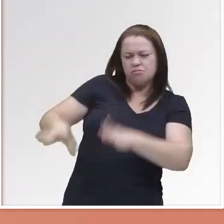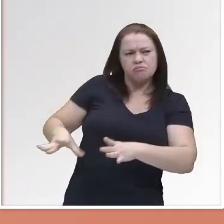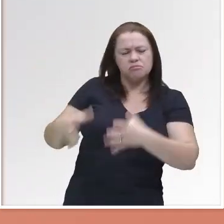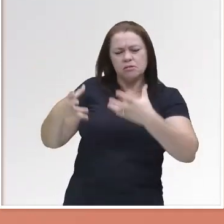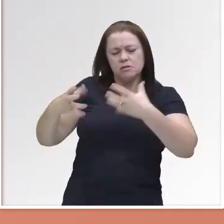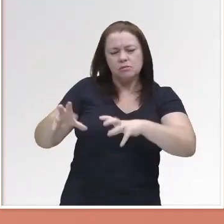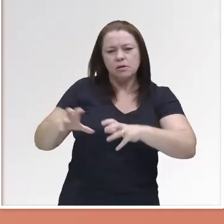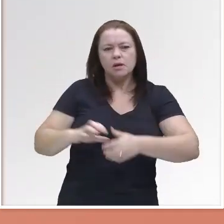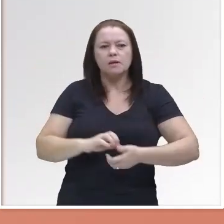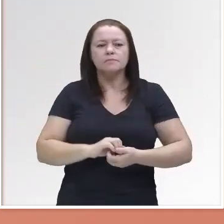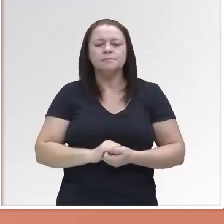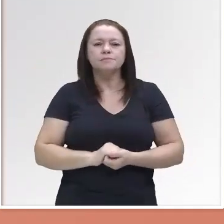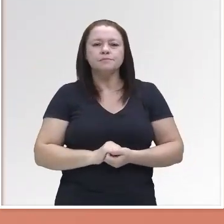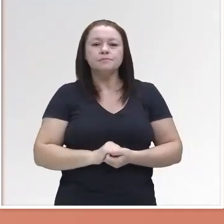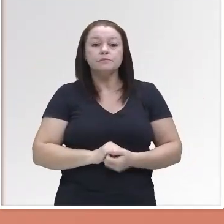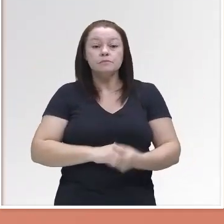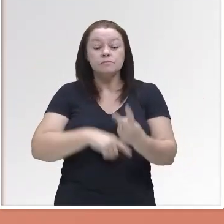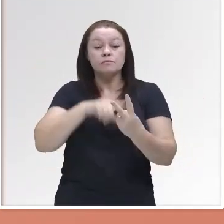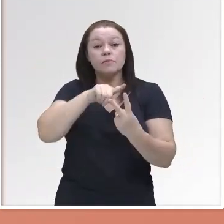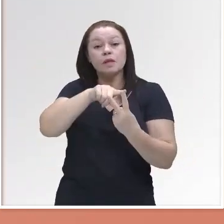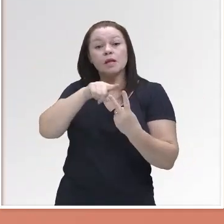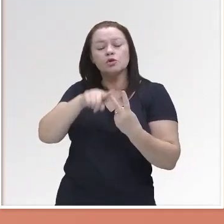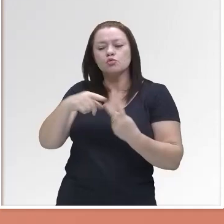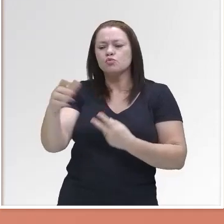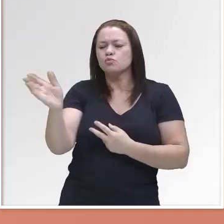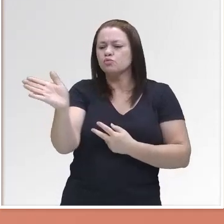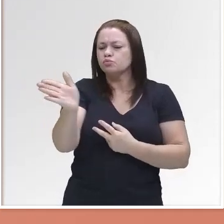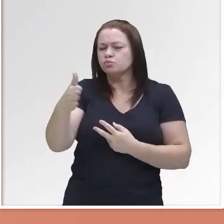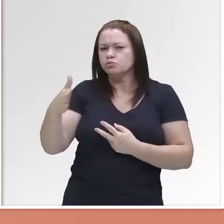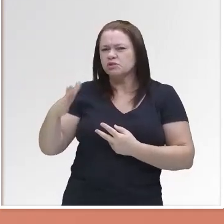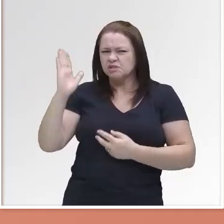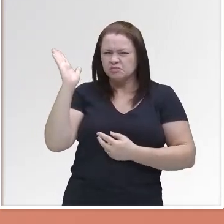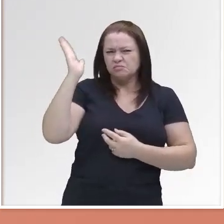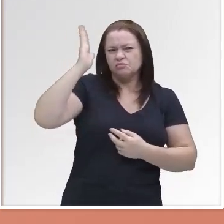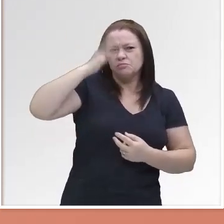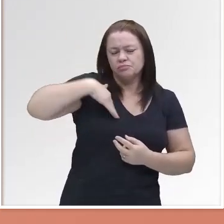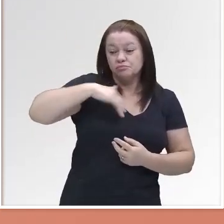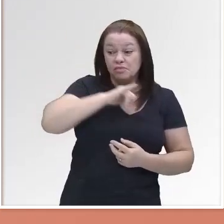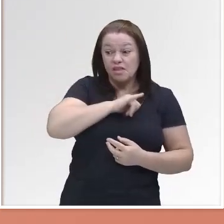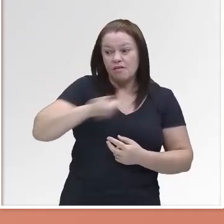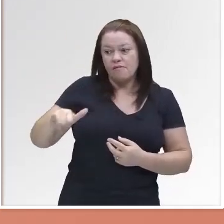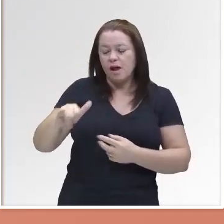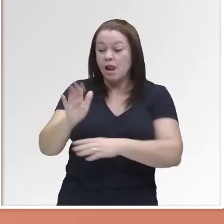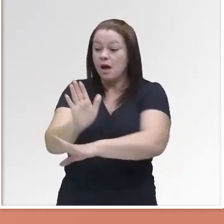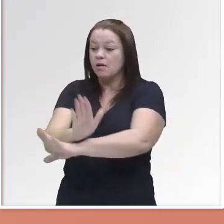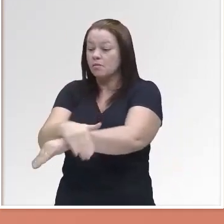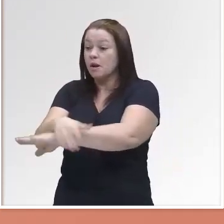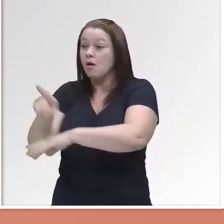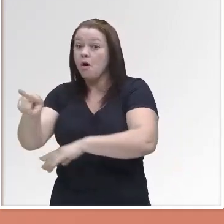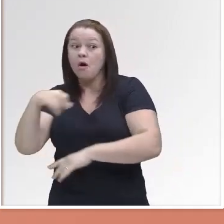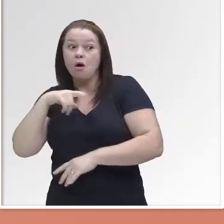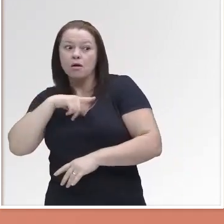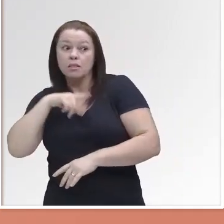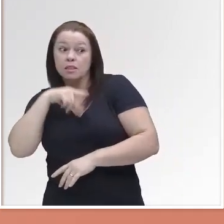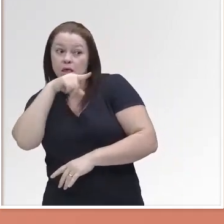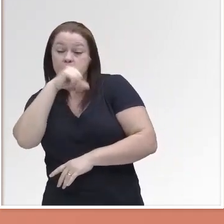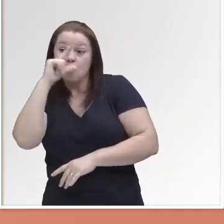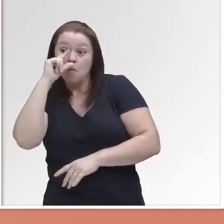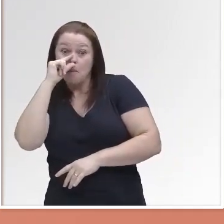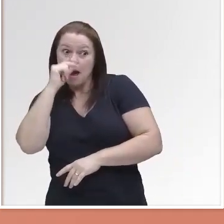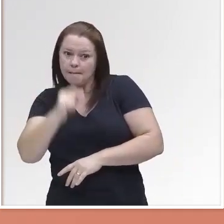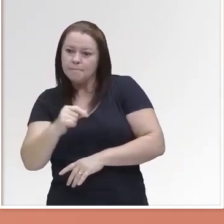enguias malvadas disseram a Ariel que a bruxa Úrsula podia realizar todos os sonhos.